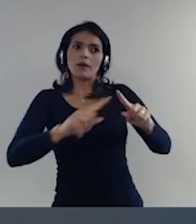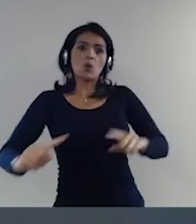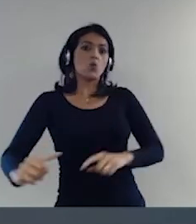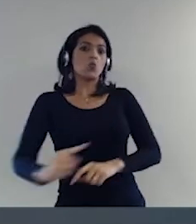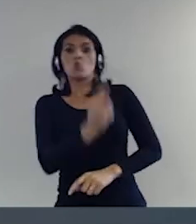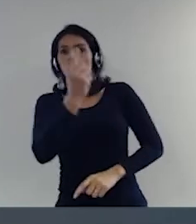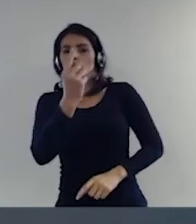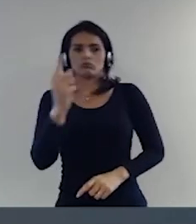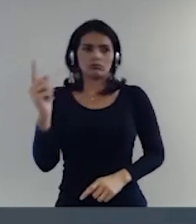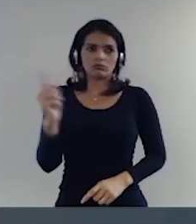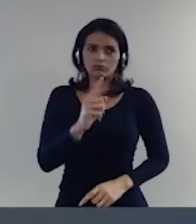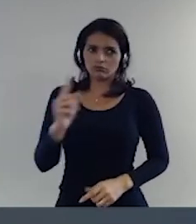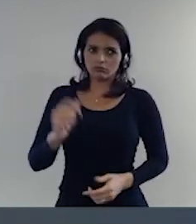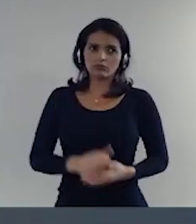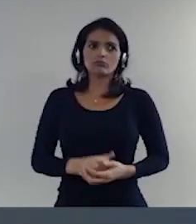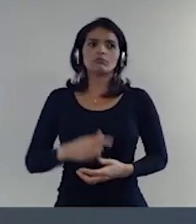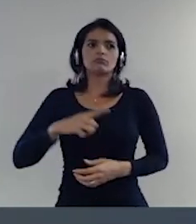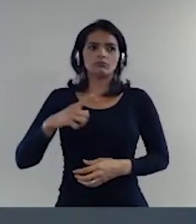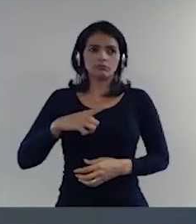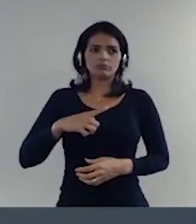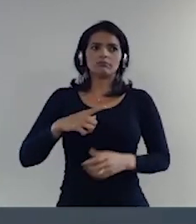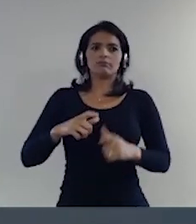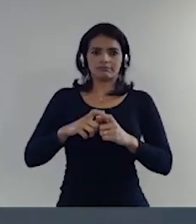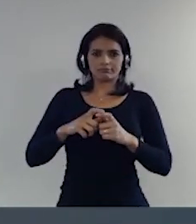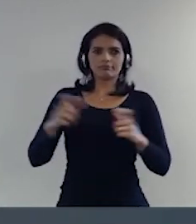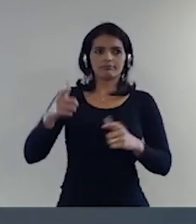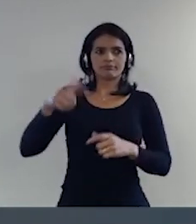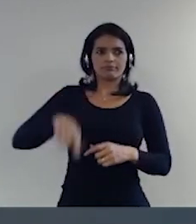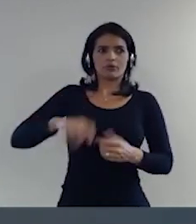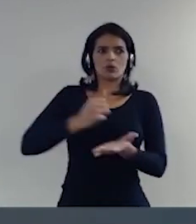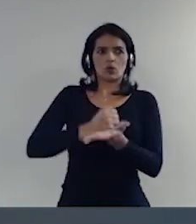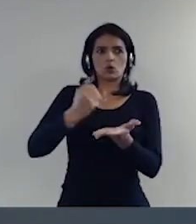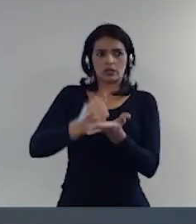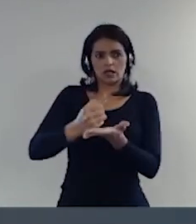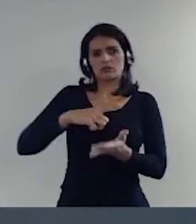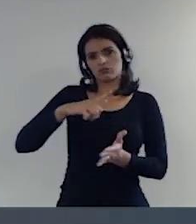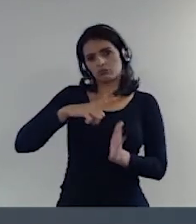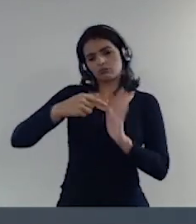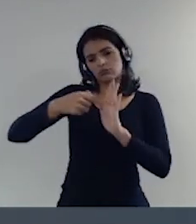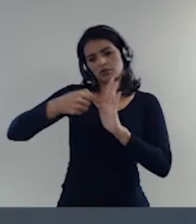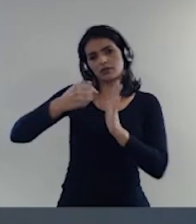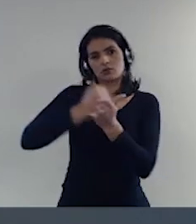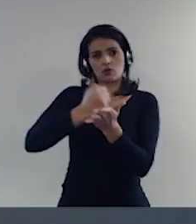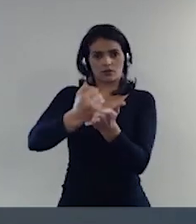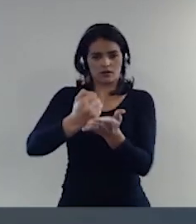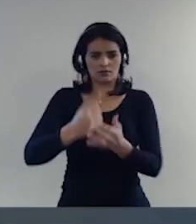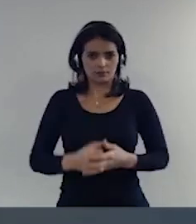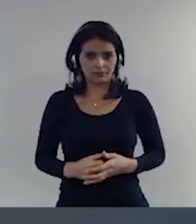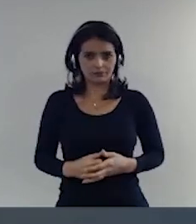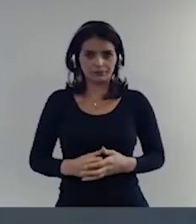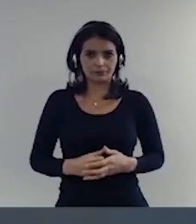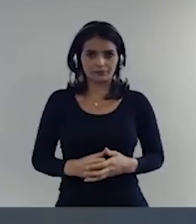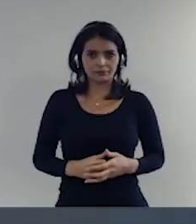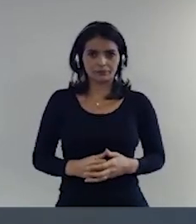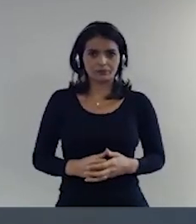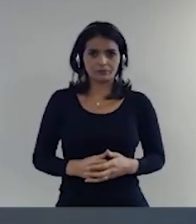né? Obviamente, prevalece o que o contrato dispõe. Se for possível aferir um afastamento dos padrões de mercado